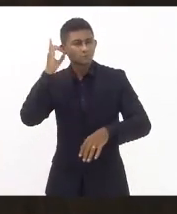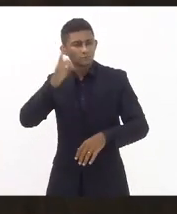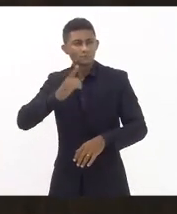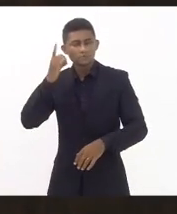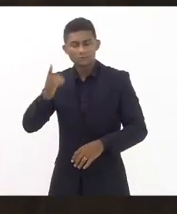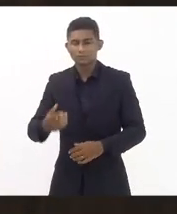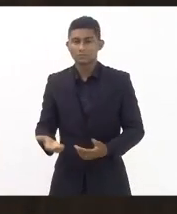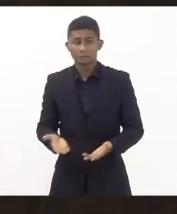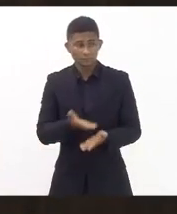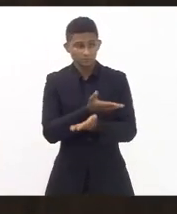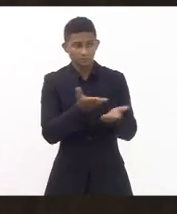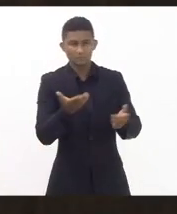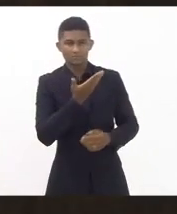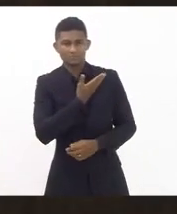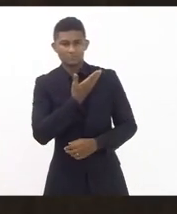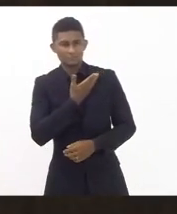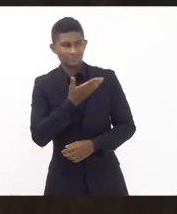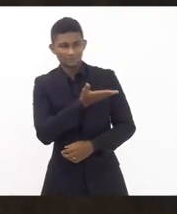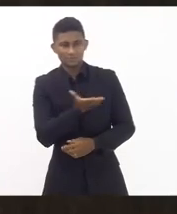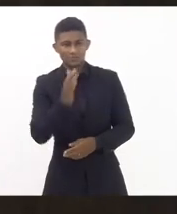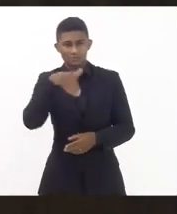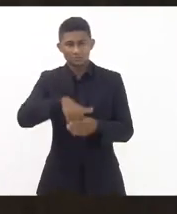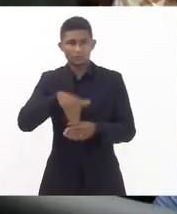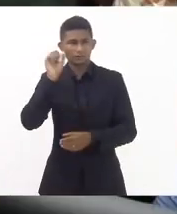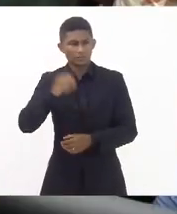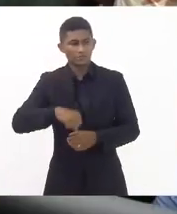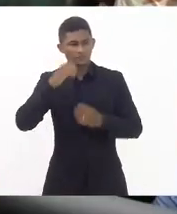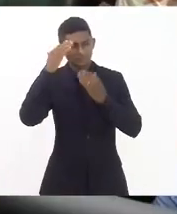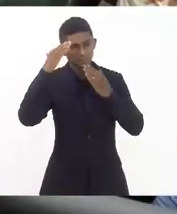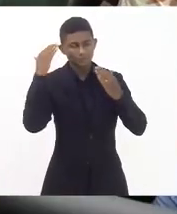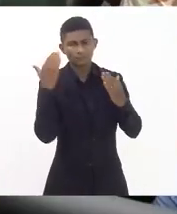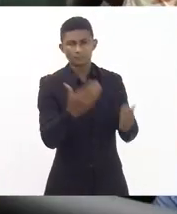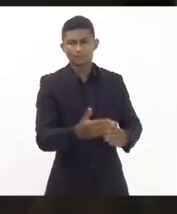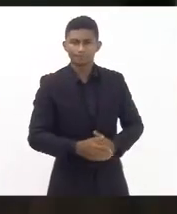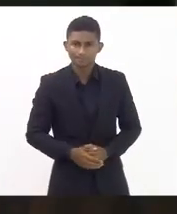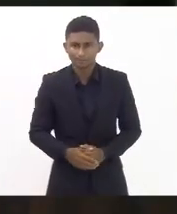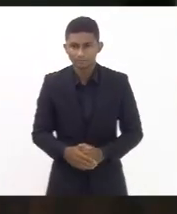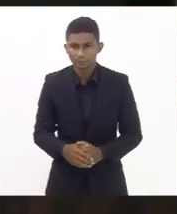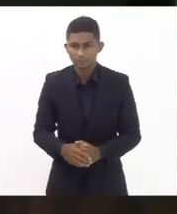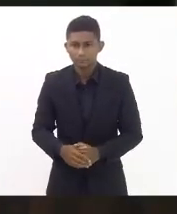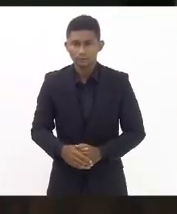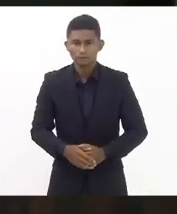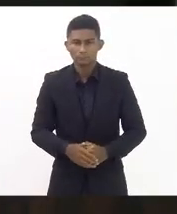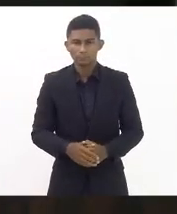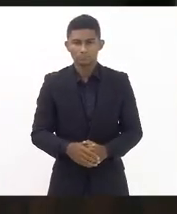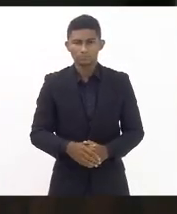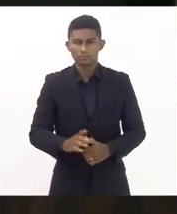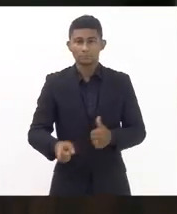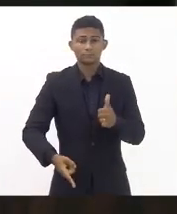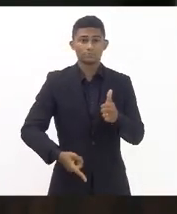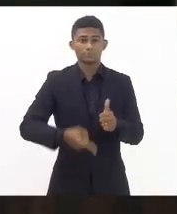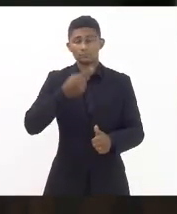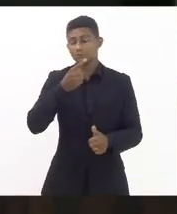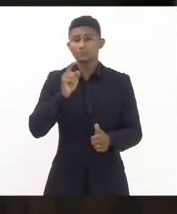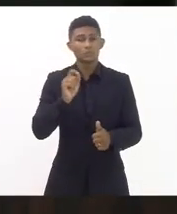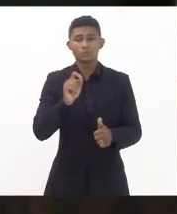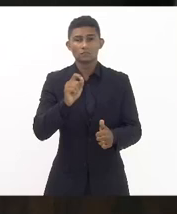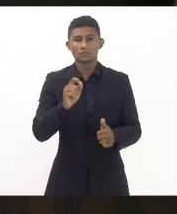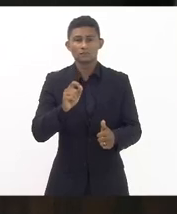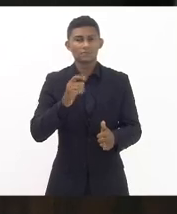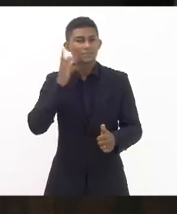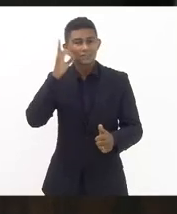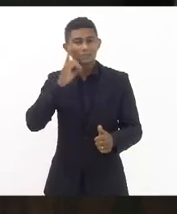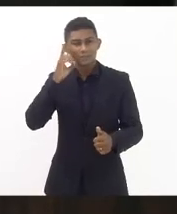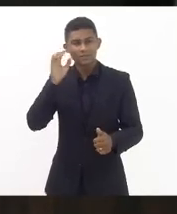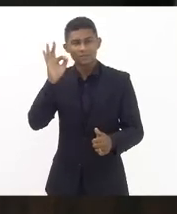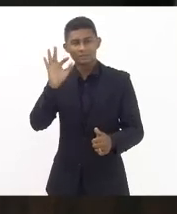minhas companheiras de parlamento, pelo voto sim. Vamos a primeiro saudar a Talíria aqui, fazendo a deputada